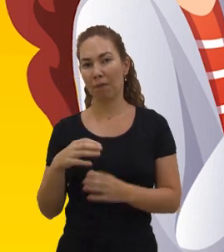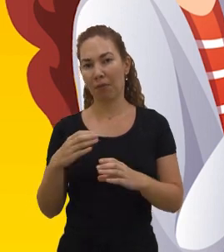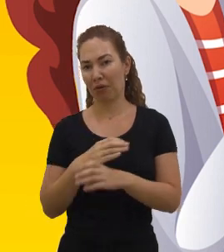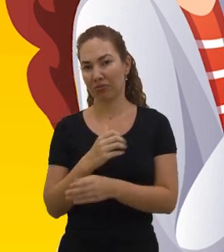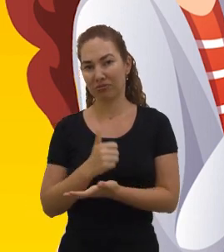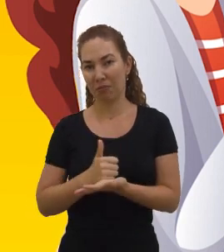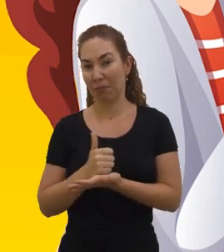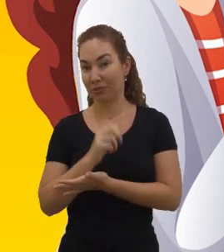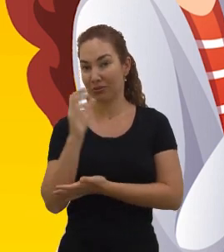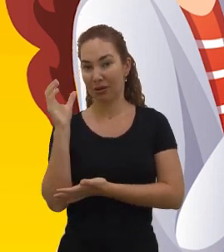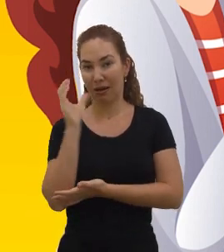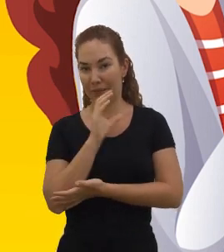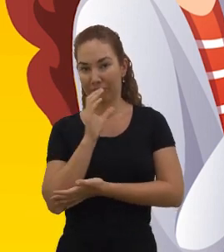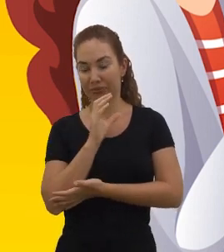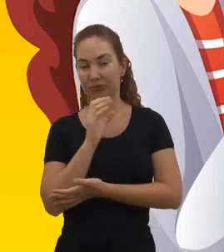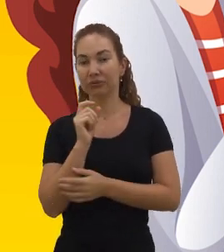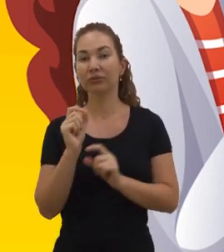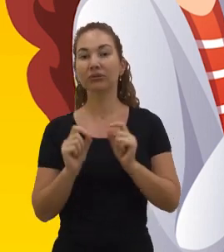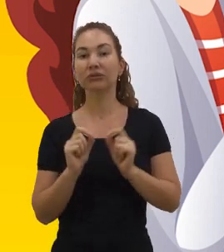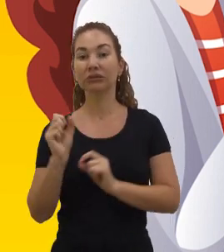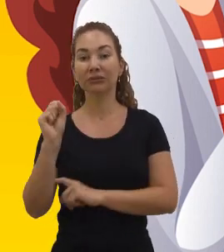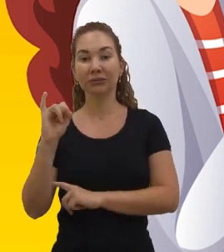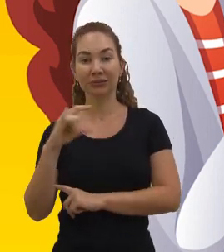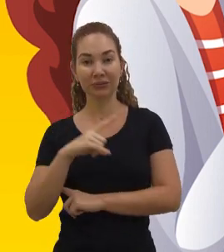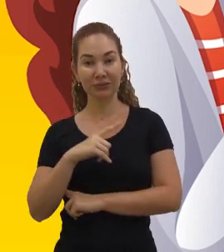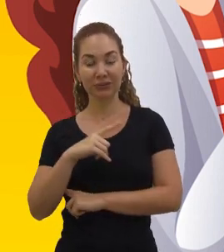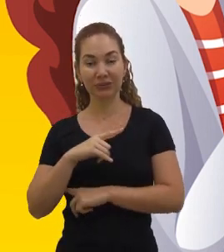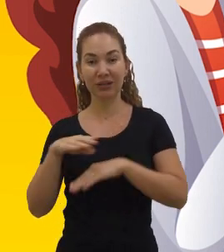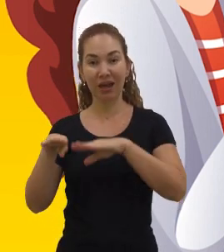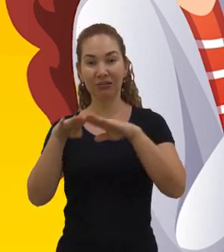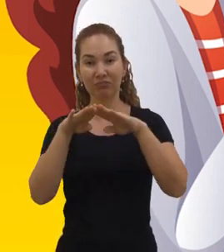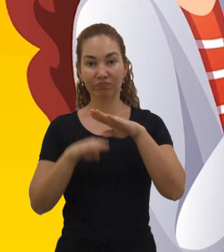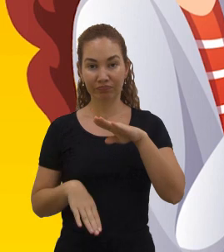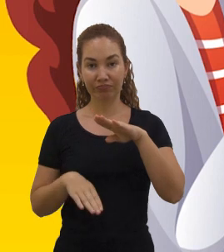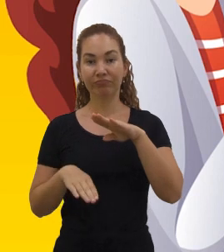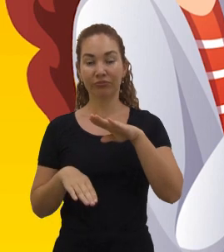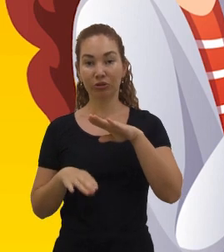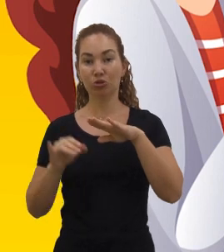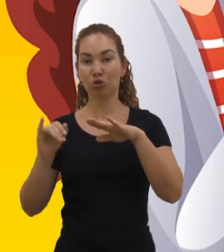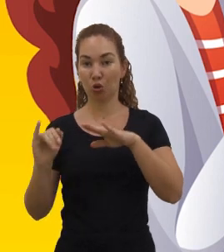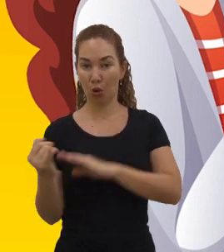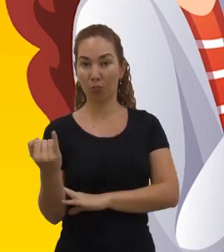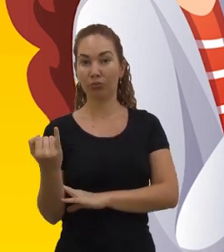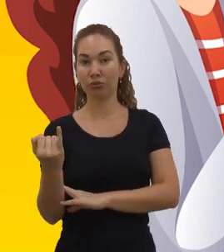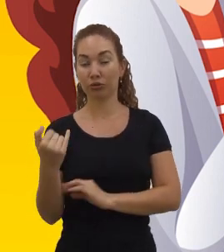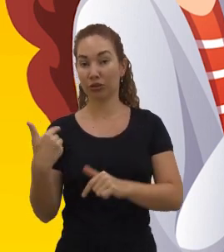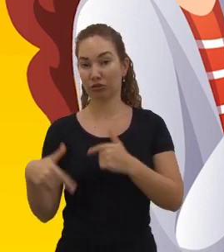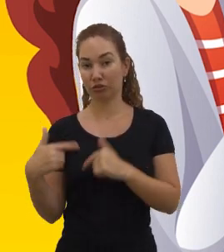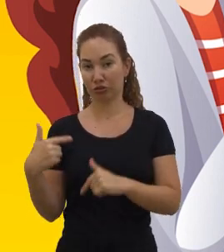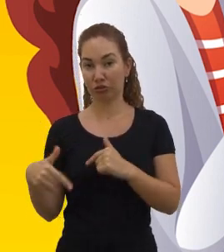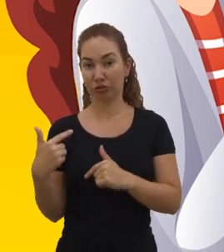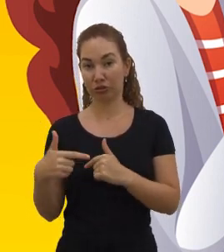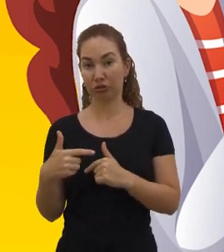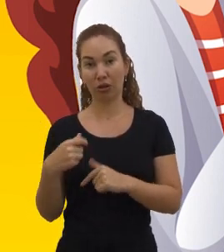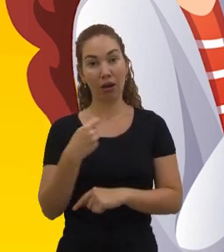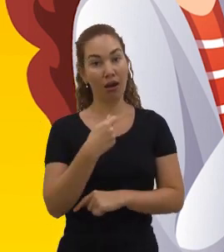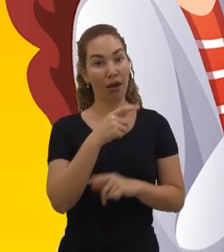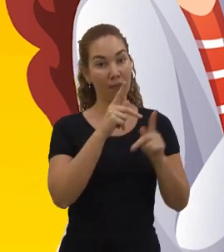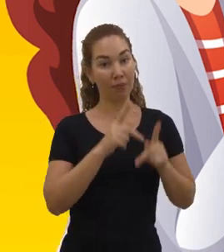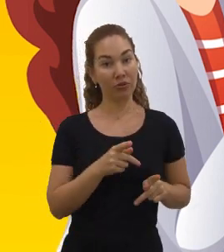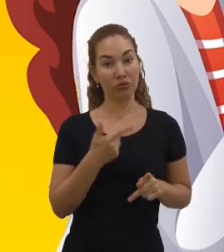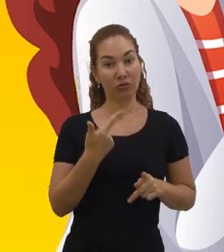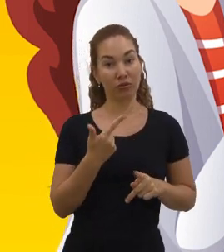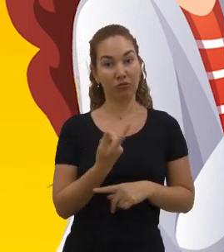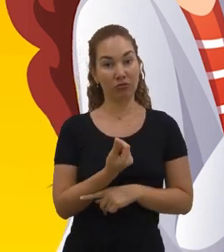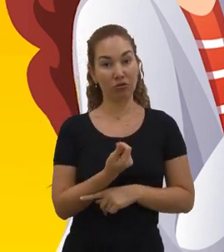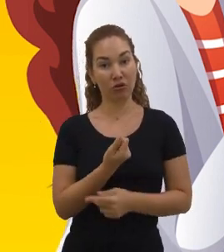básica e rápida que se existe desigualdade ali de oportunidades de emprego, logo a pessoa não vai ter